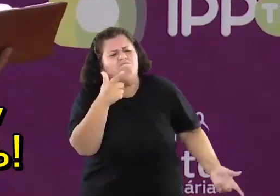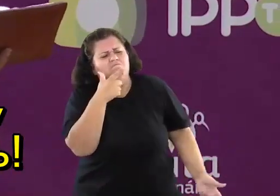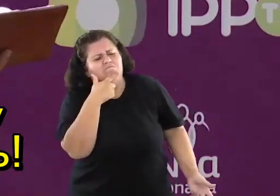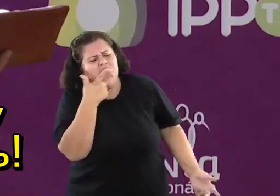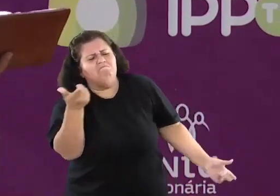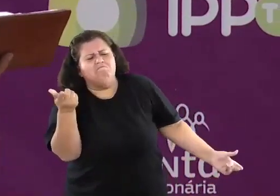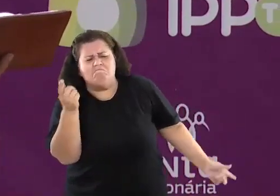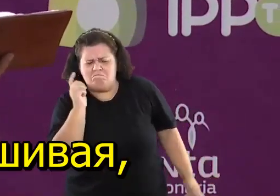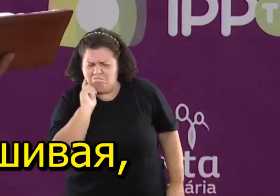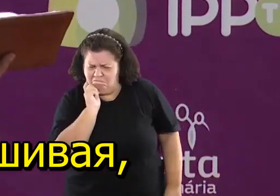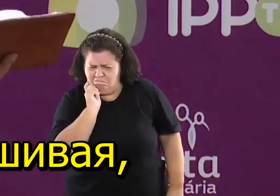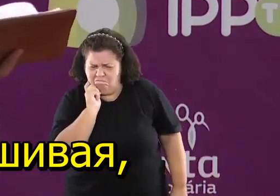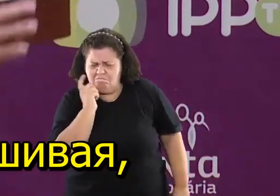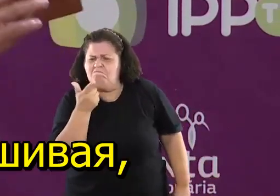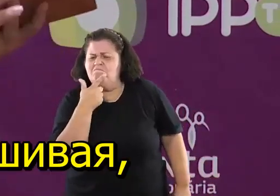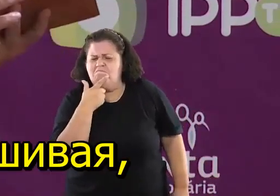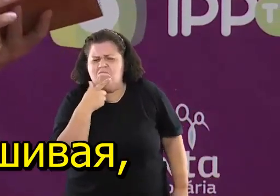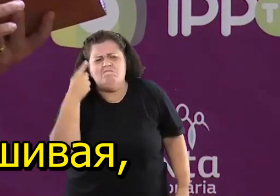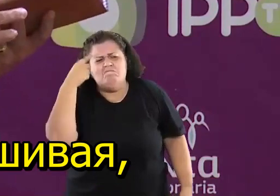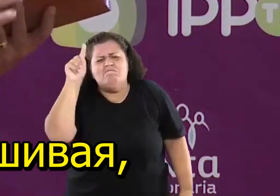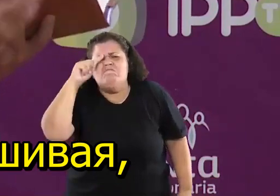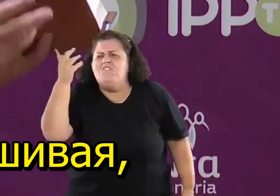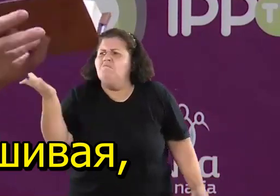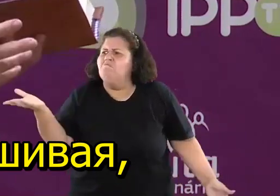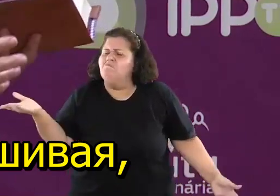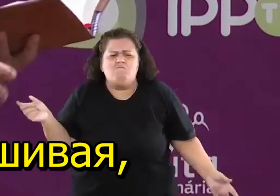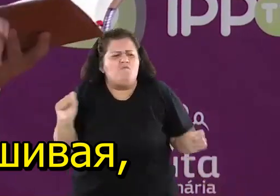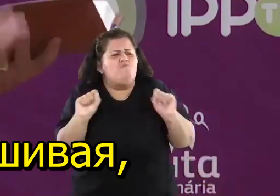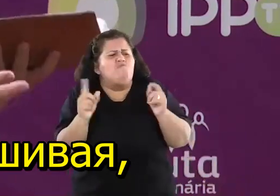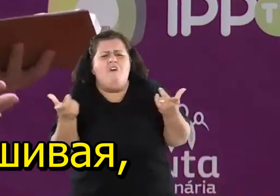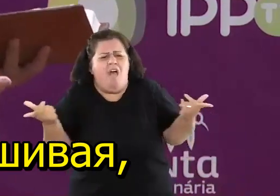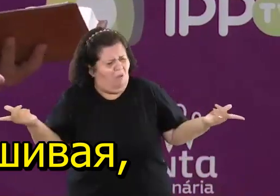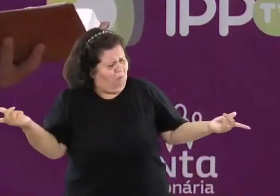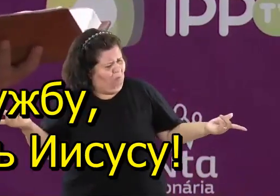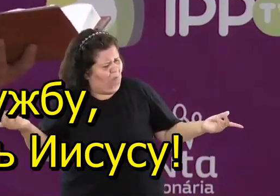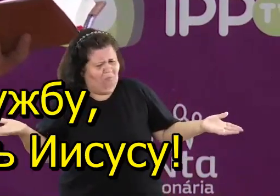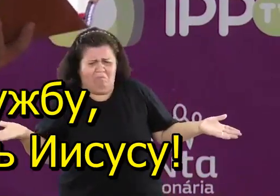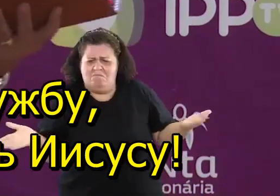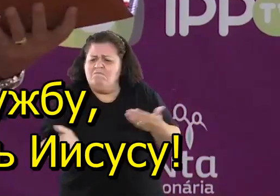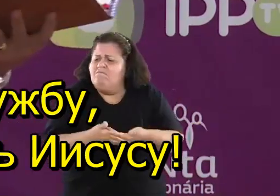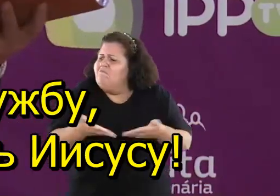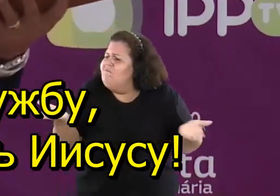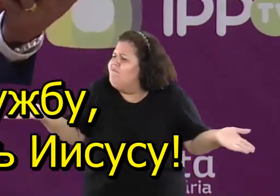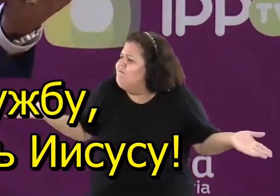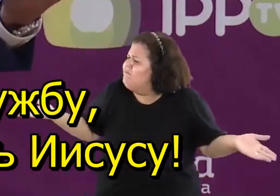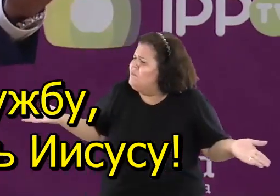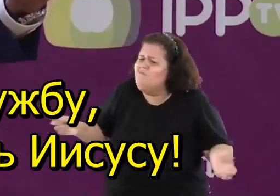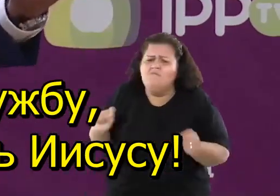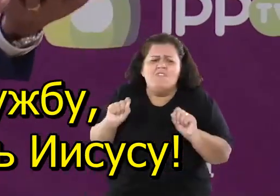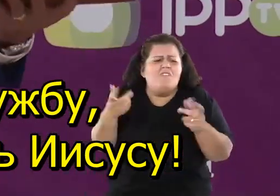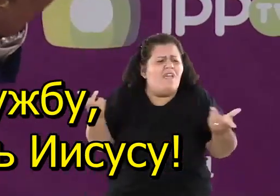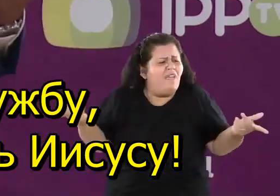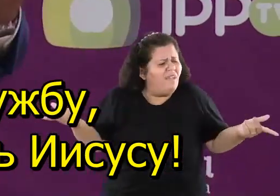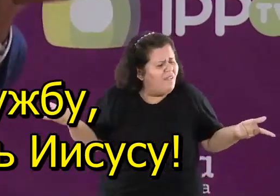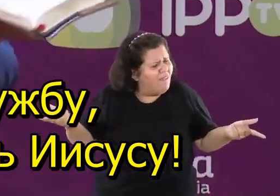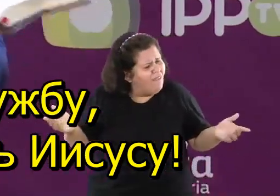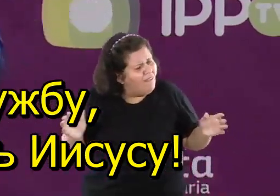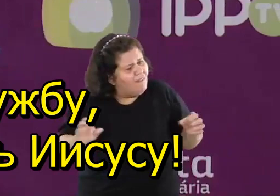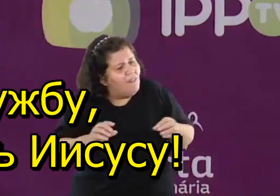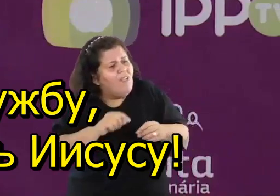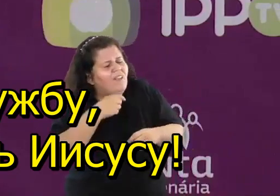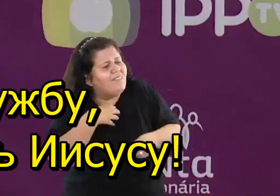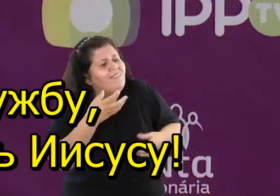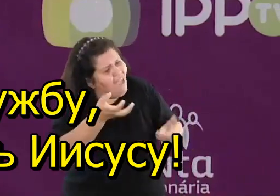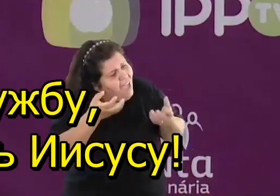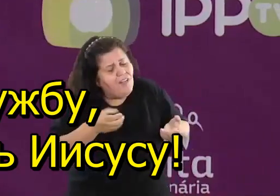pedra. E elas estão indo com perguntas, com interrogações, elas querem devotar a sua amizade, o seu carinho, o